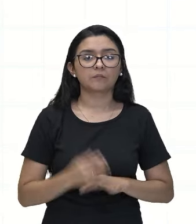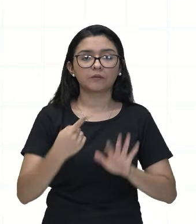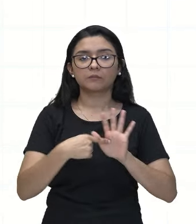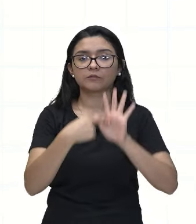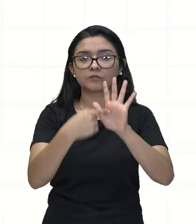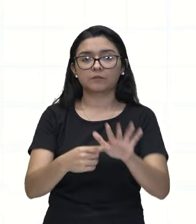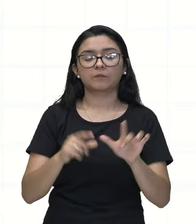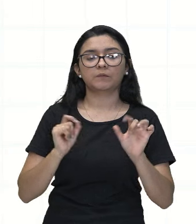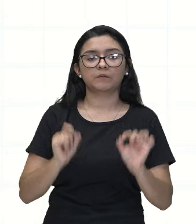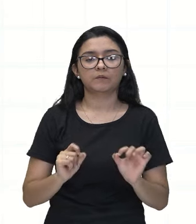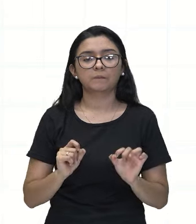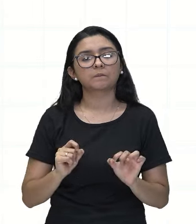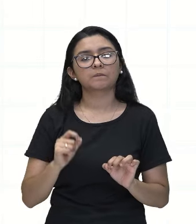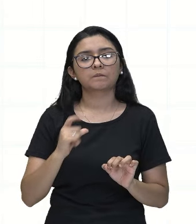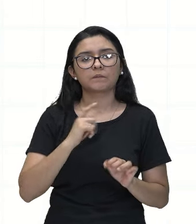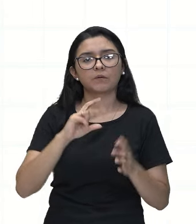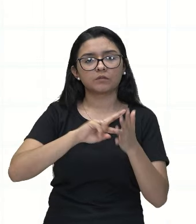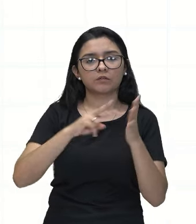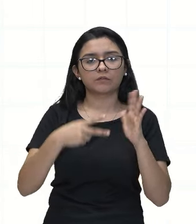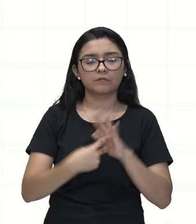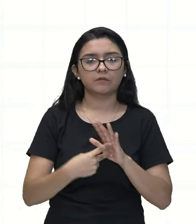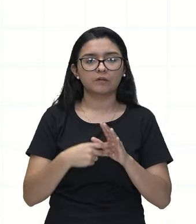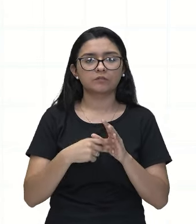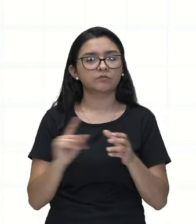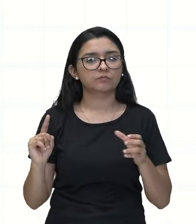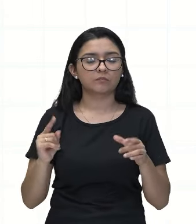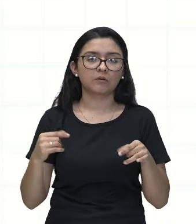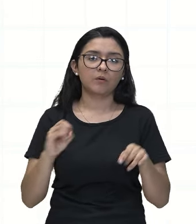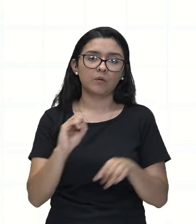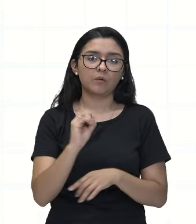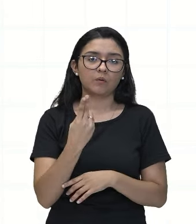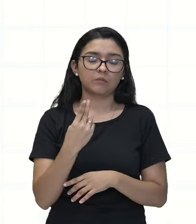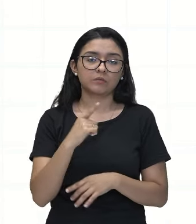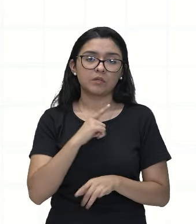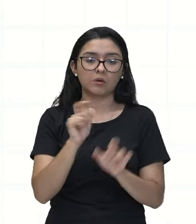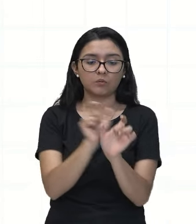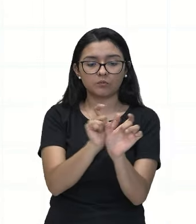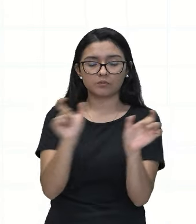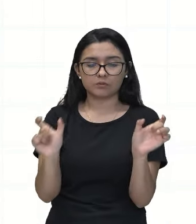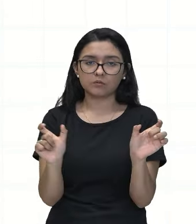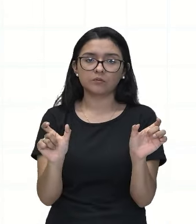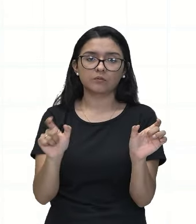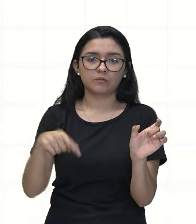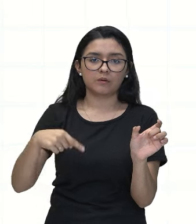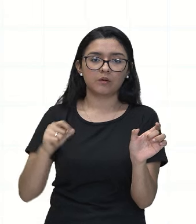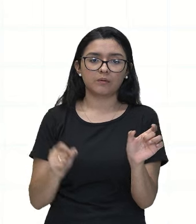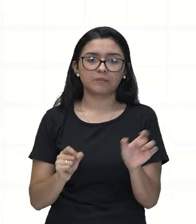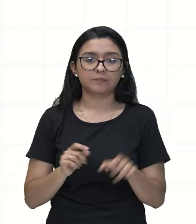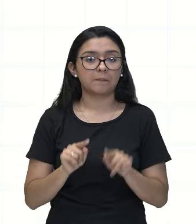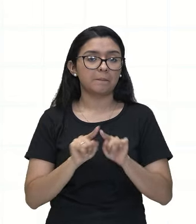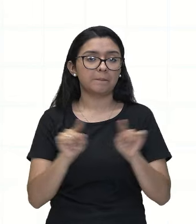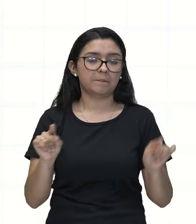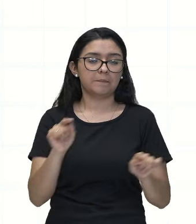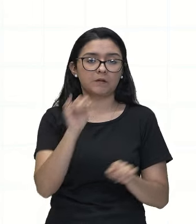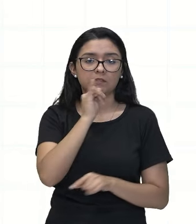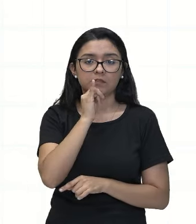eh um sentido de exclusão ou se apresentar um sinônimo nesse caso é o sentido de Exclusão